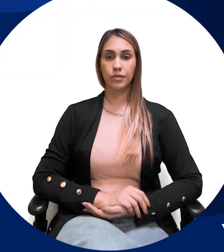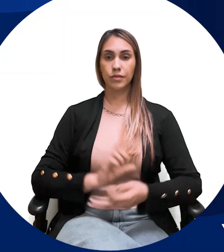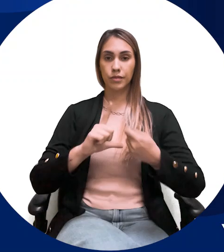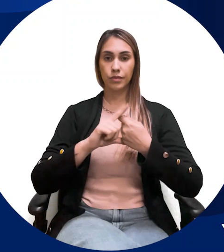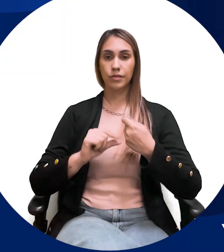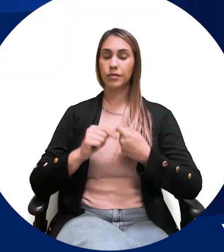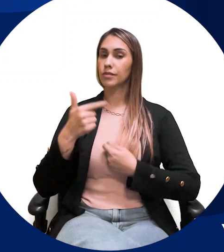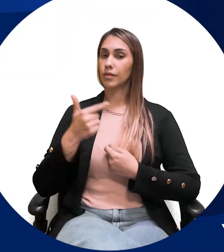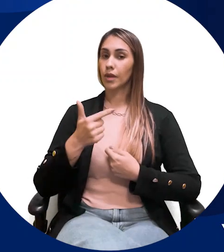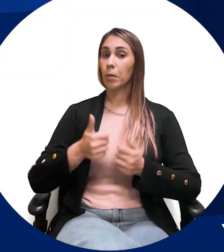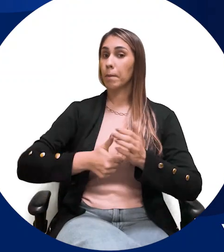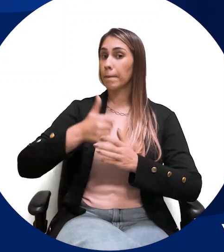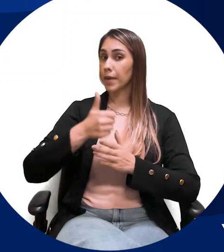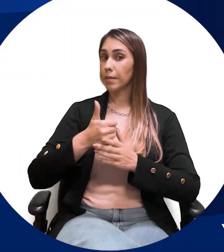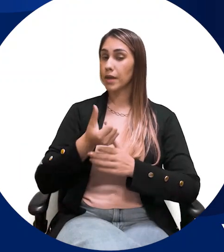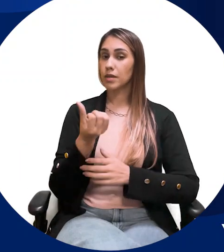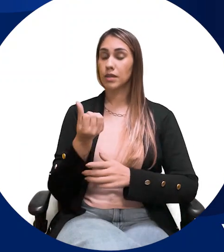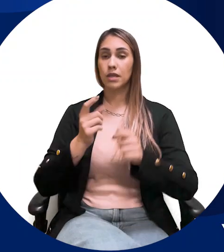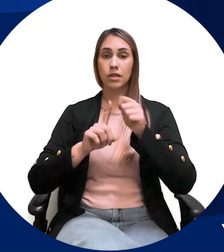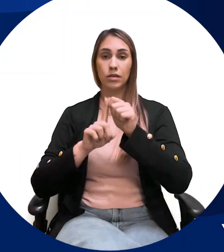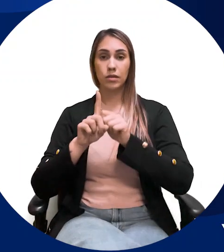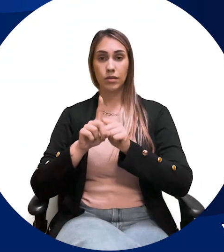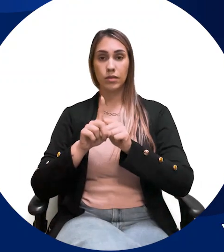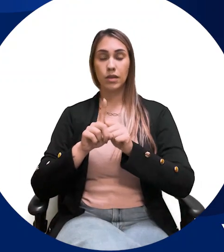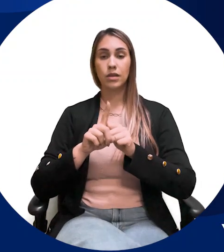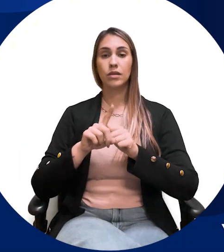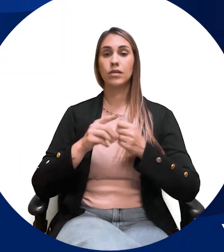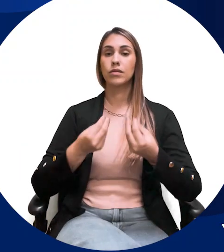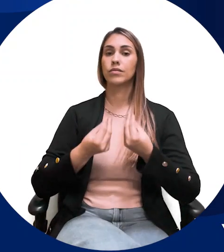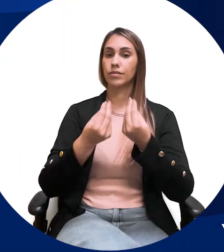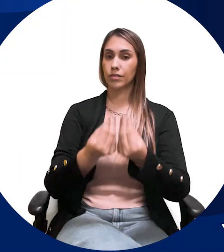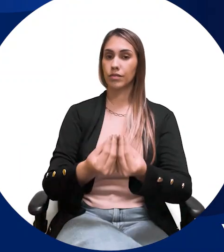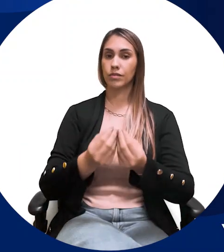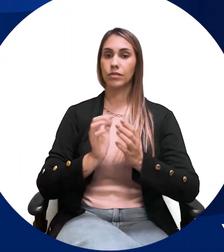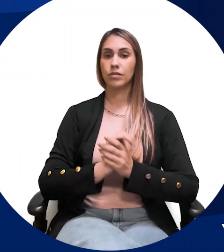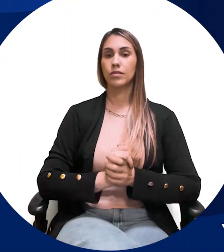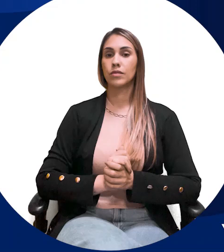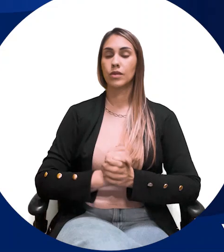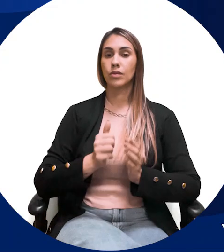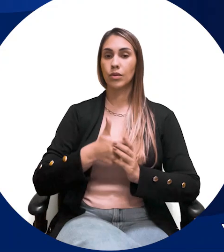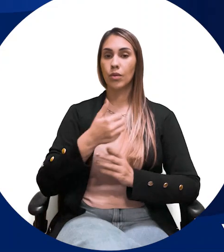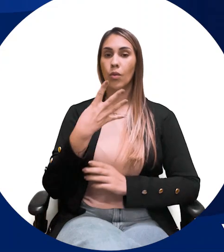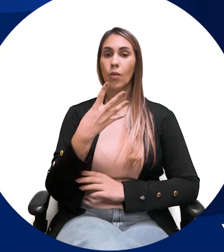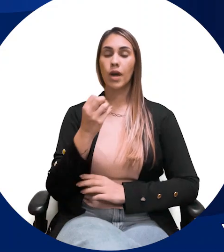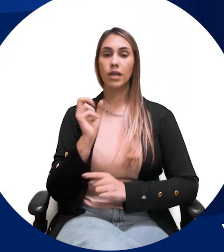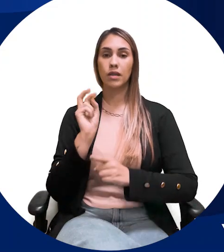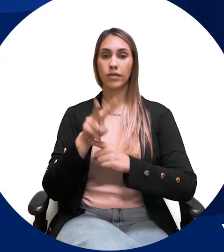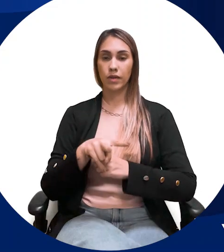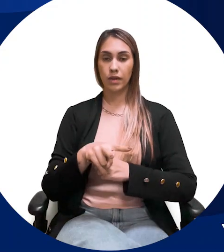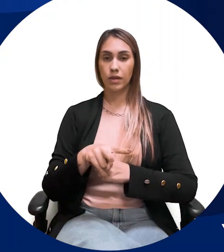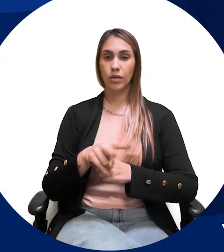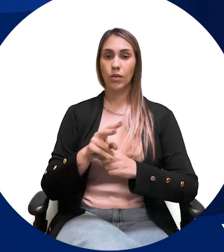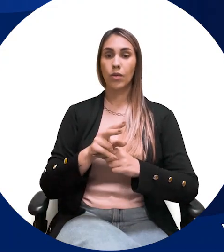Grosso. Artigo 2º. Para o primeiro semestre do ano de 2025 serão concedidas: 1.